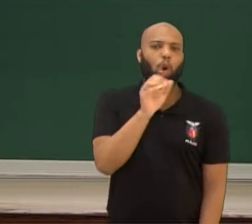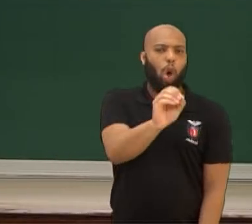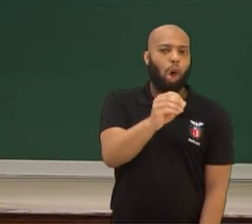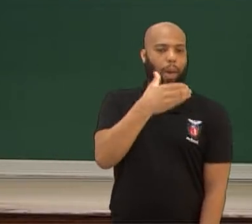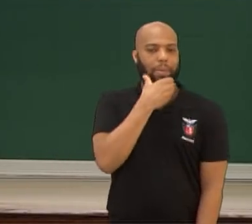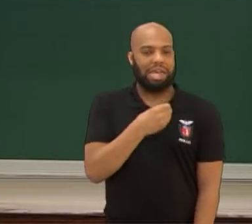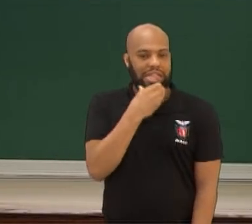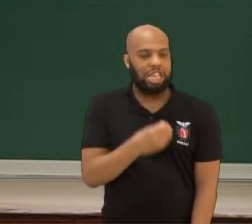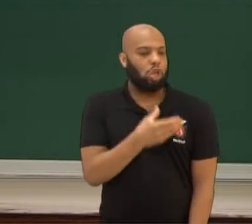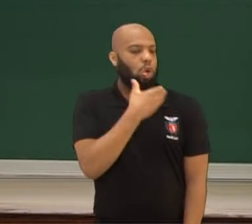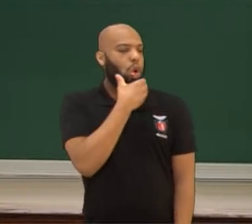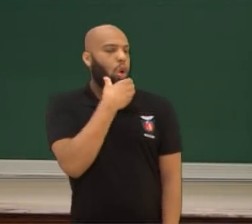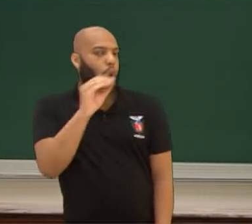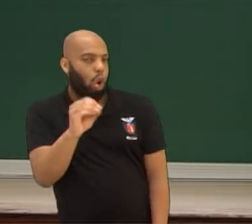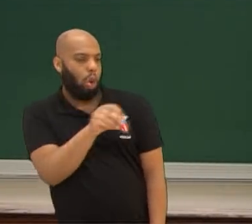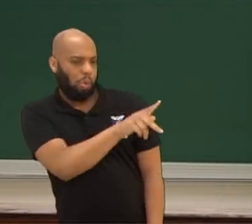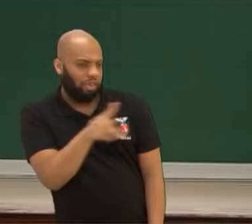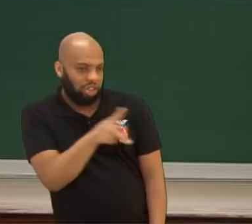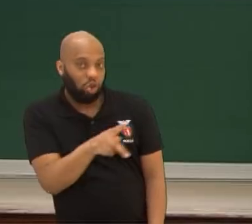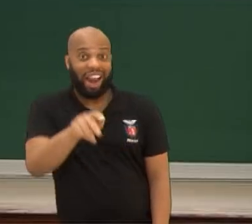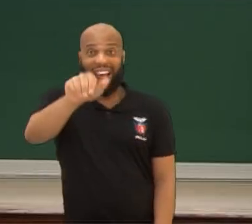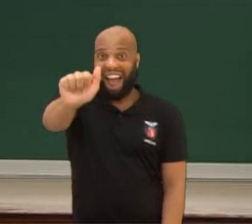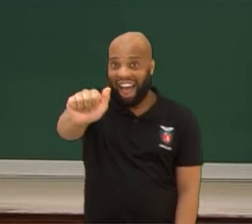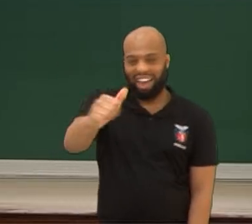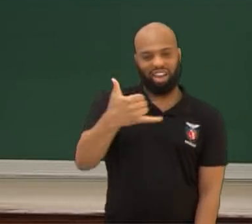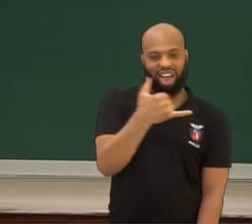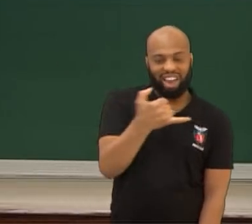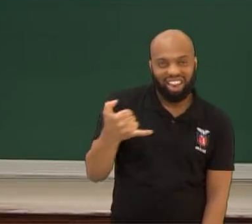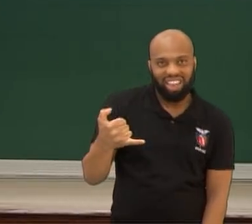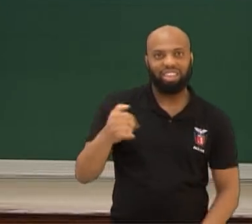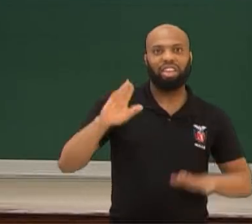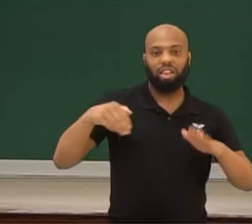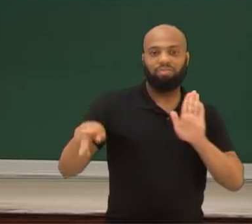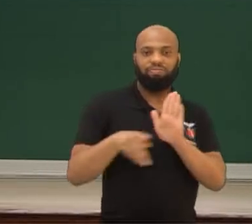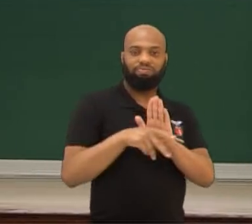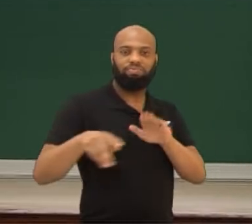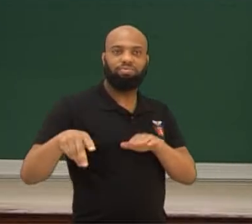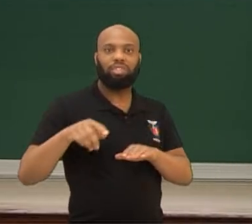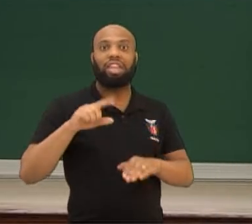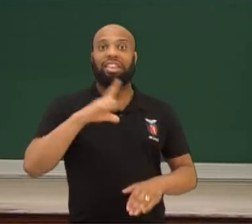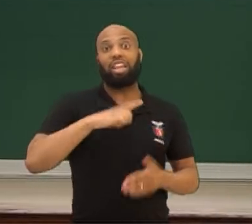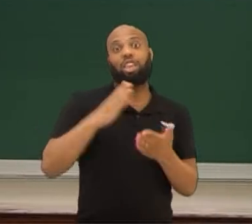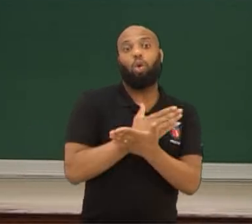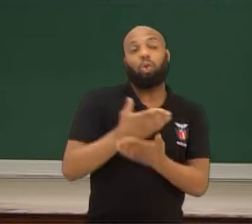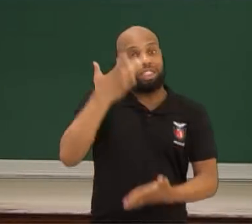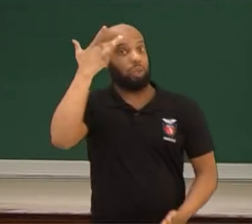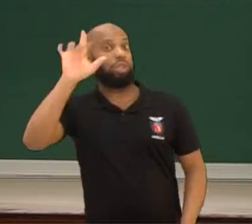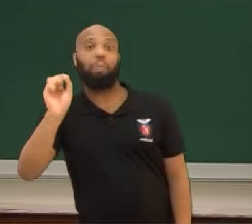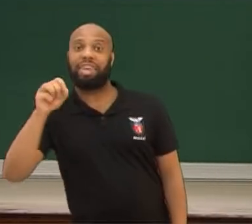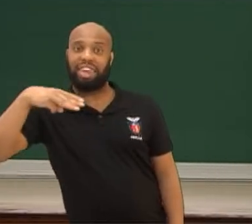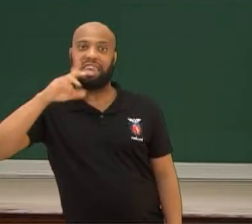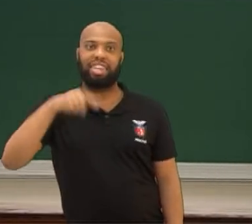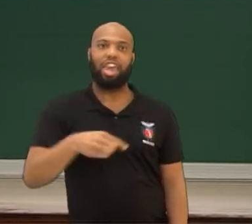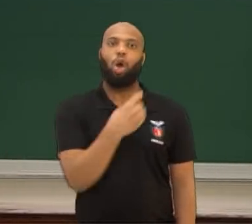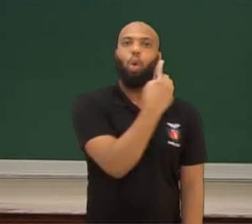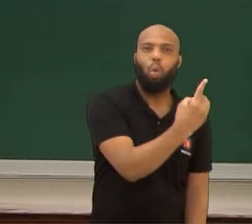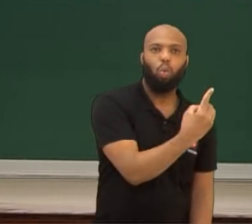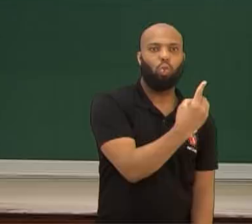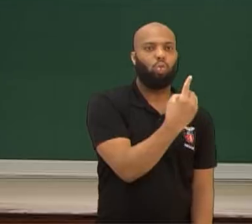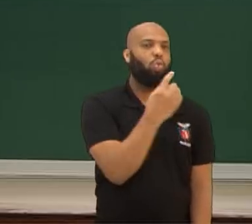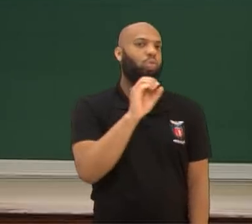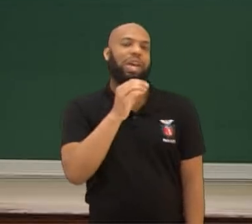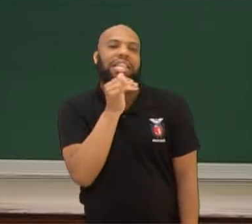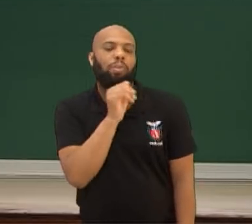a caneta, são artigos indefinidos, artigos definidos, né? Indefinidos são uma, uns, umas, porque a gente não define, né? Não